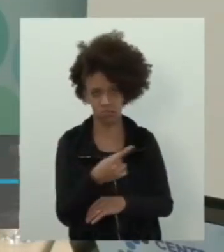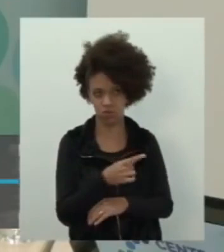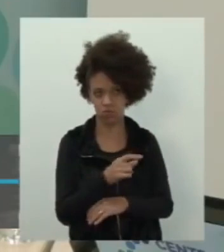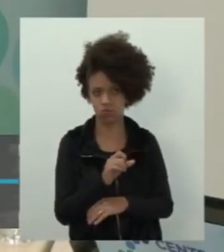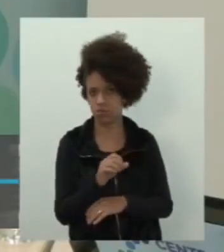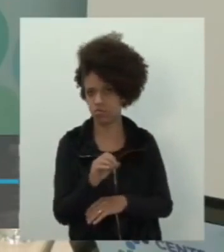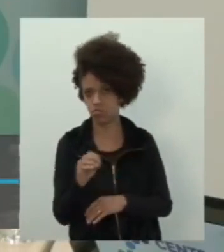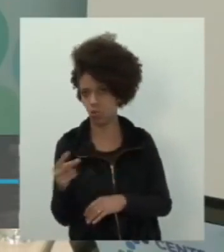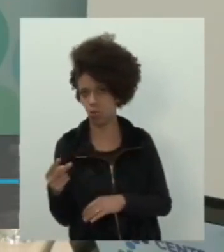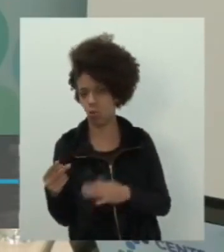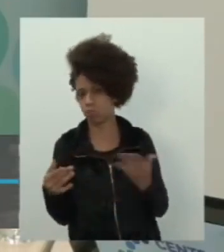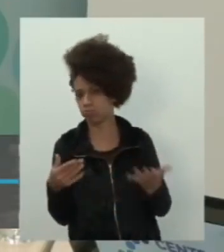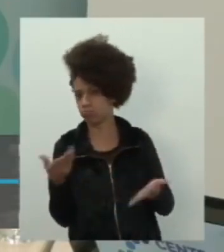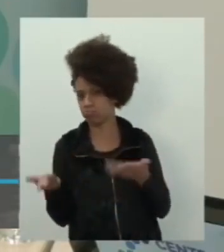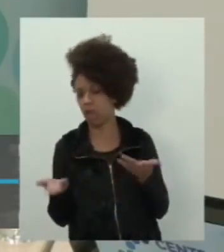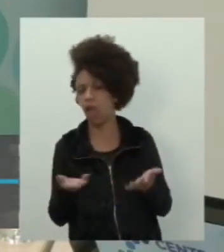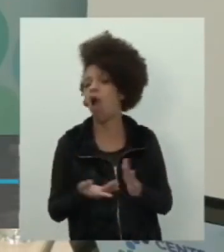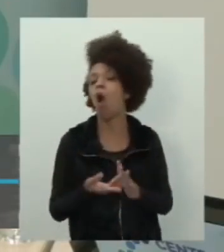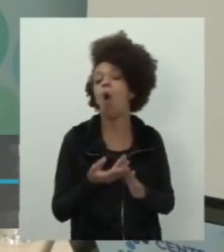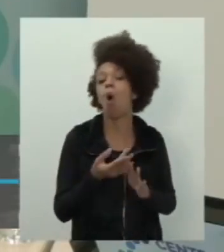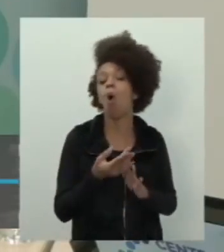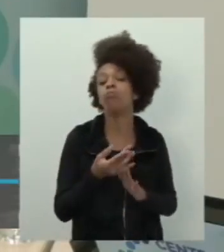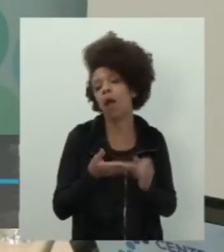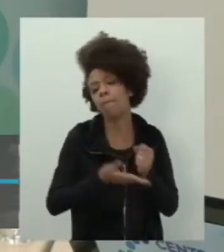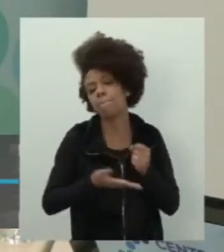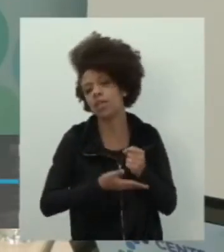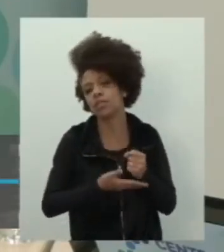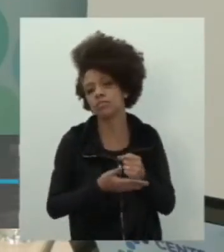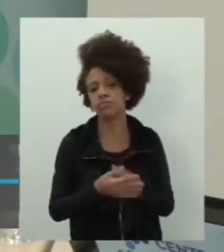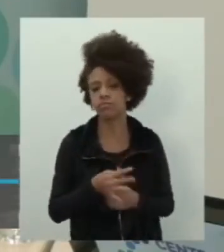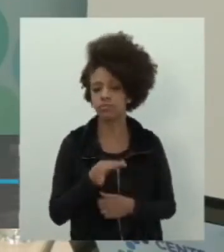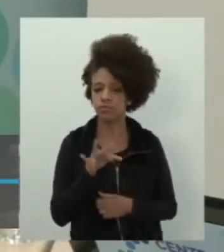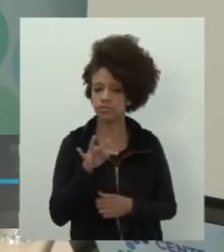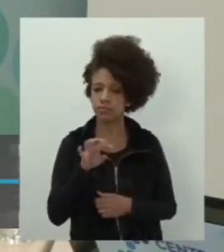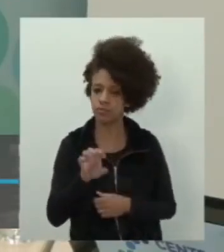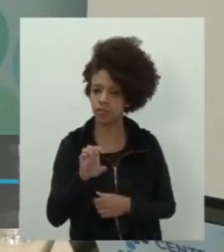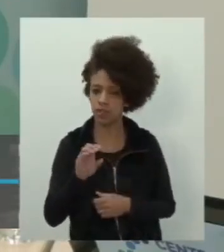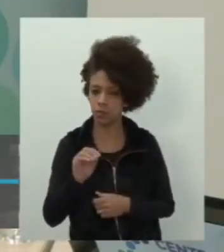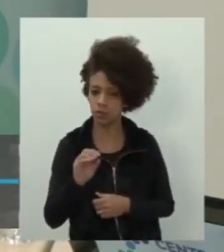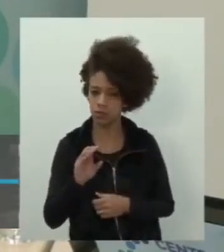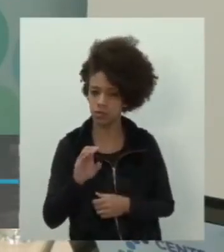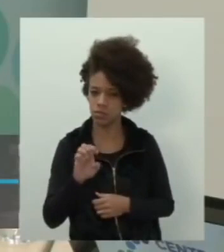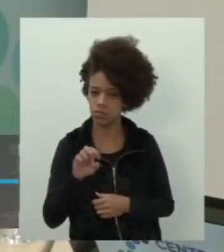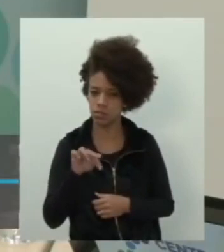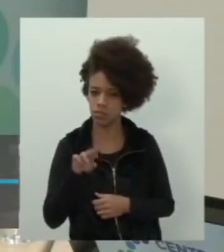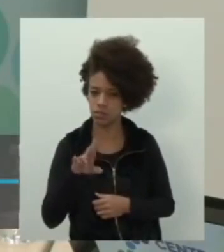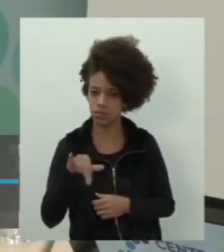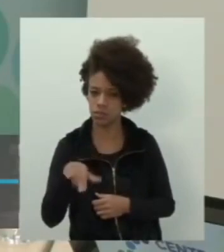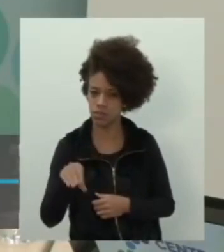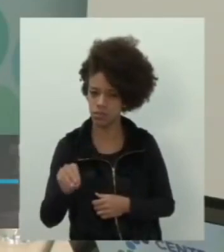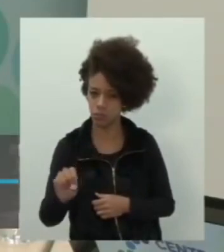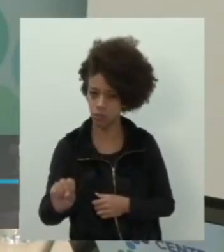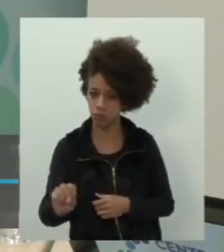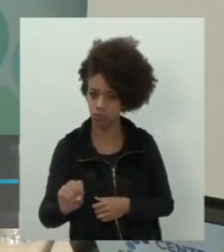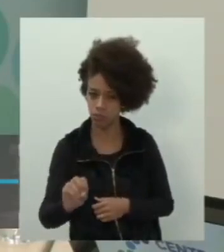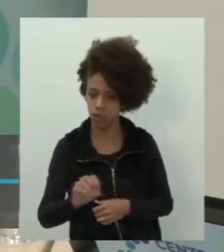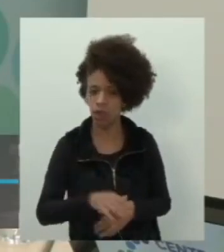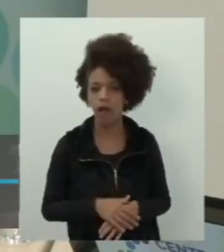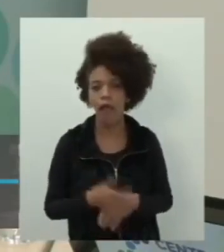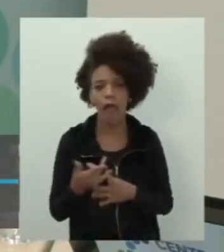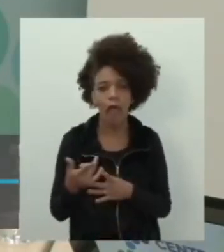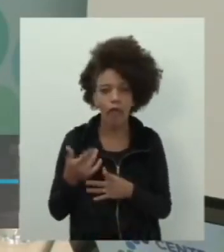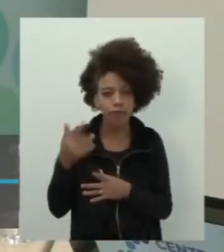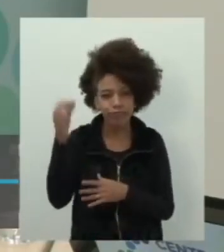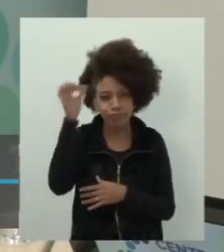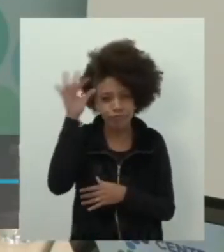século XIII, era basicamente o teocentrismo, aquela vida medieval, né, com Deus como centro, né, do pensamento